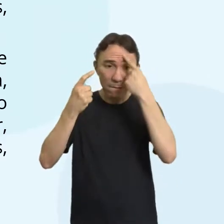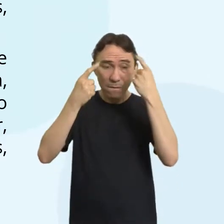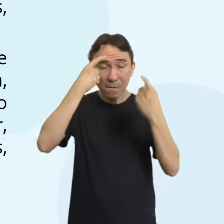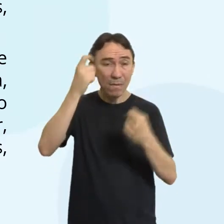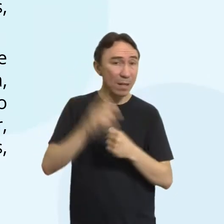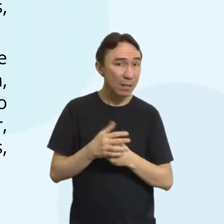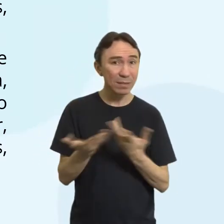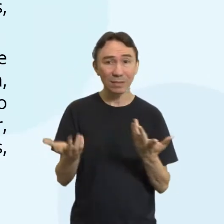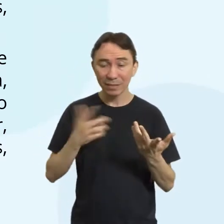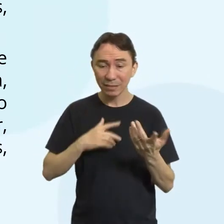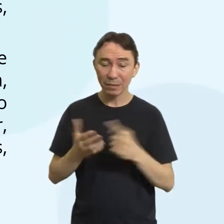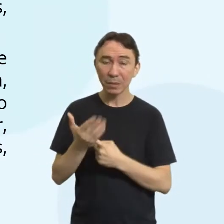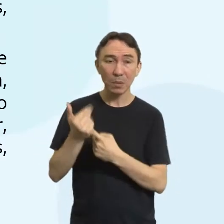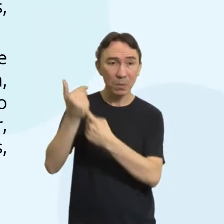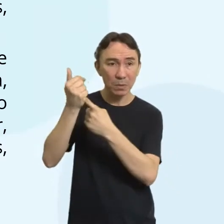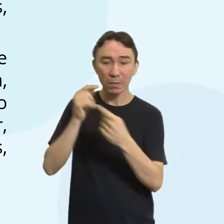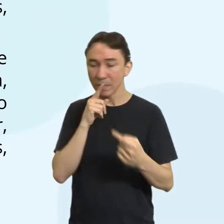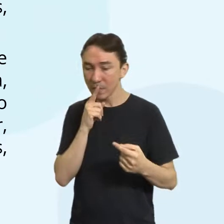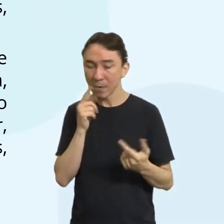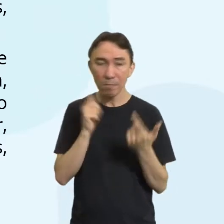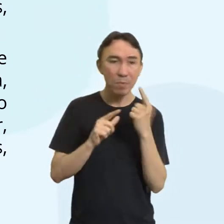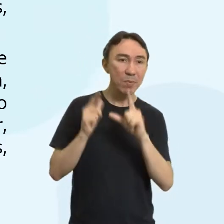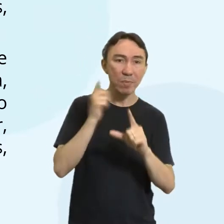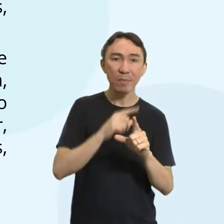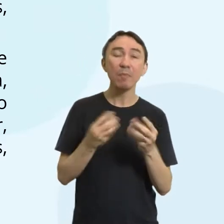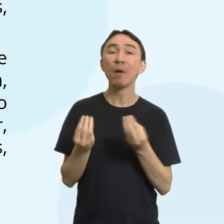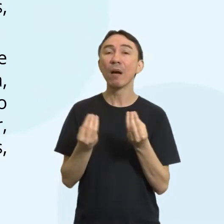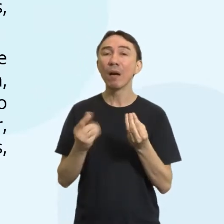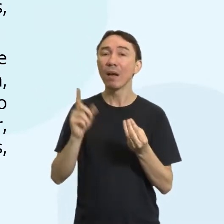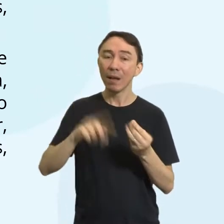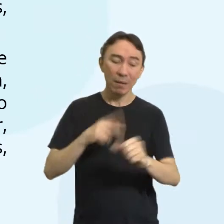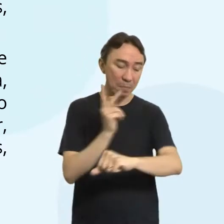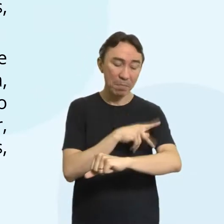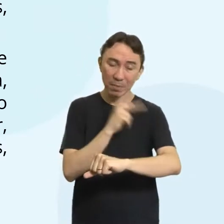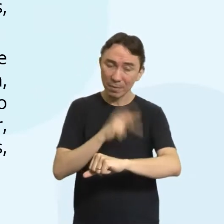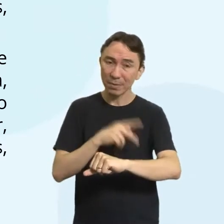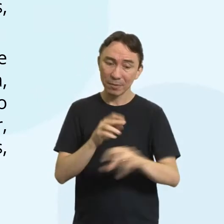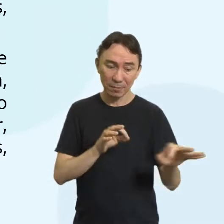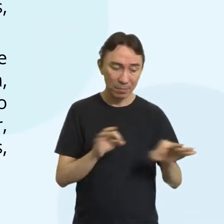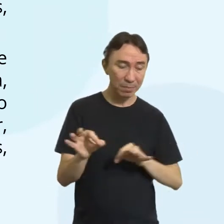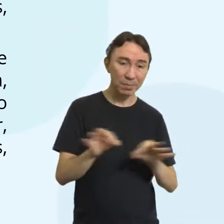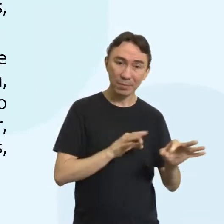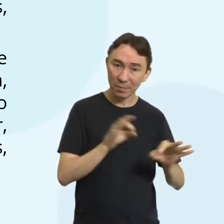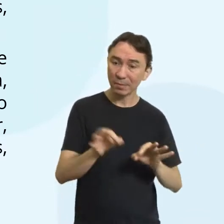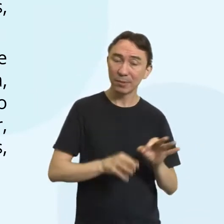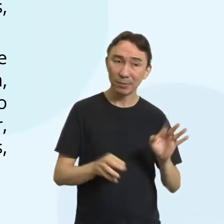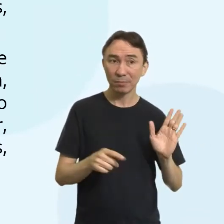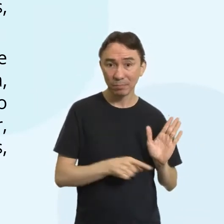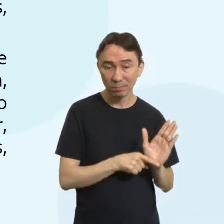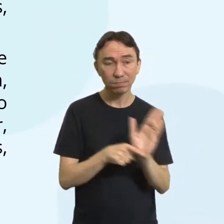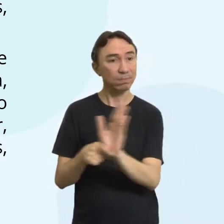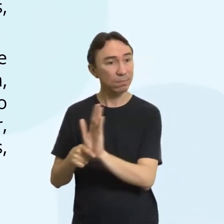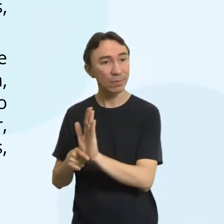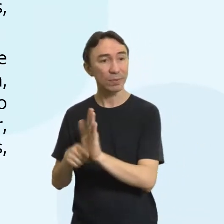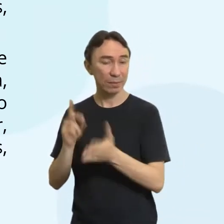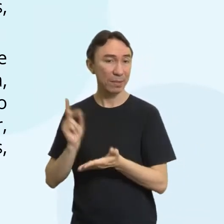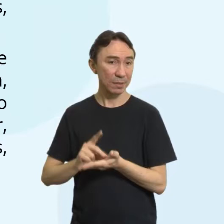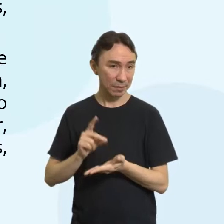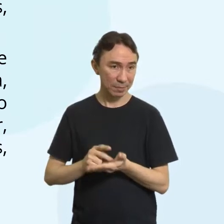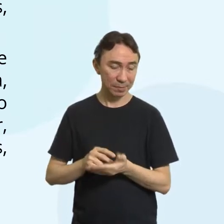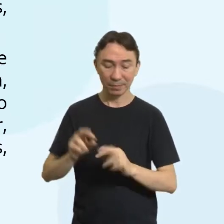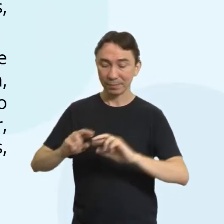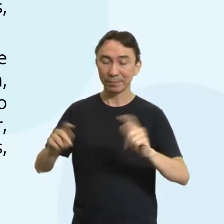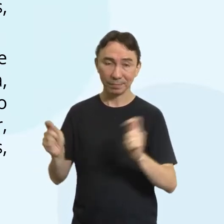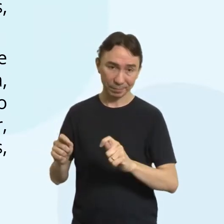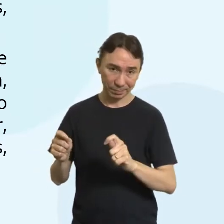para selecionar, organizar e planejar práticas pedagógicas desafiadoras, coerentes e significativas. A número 4,